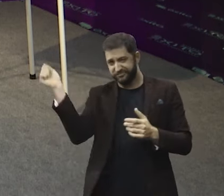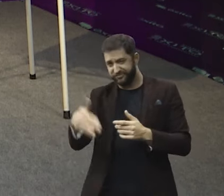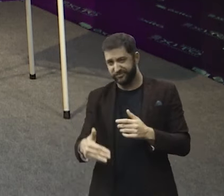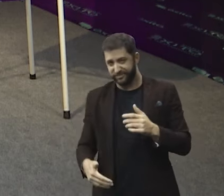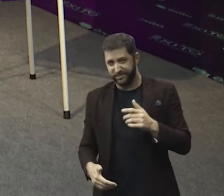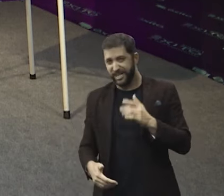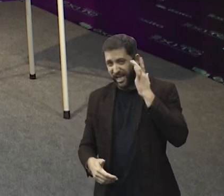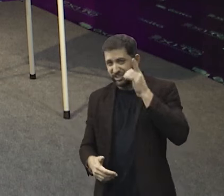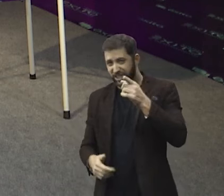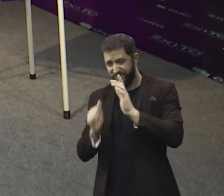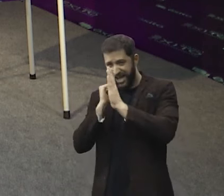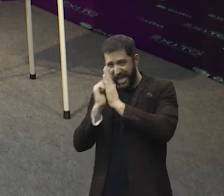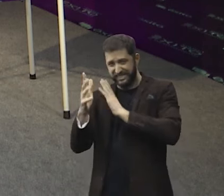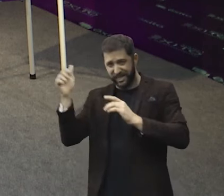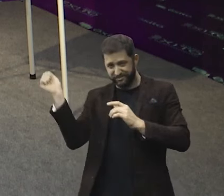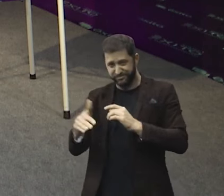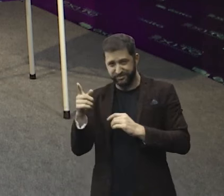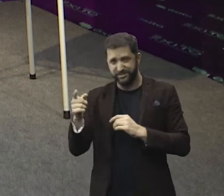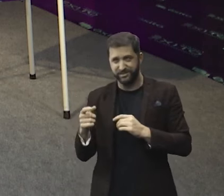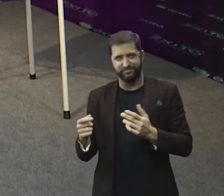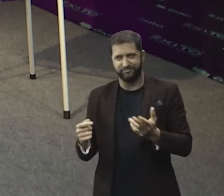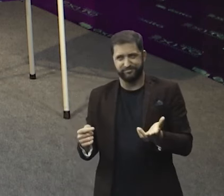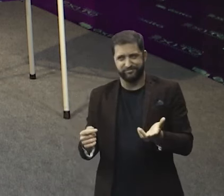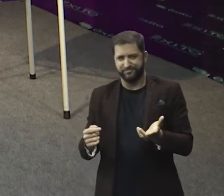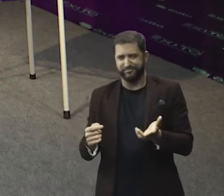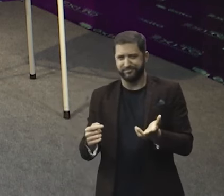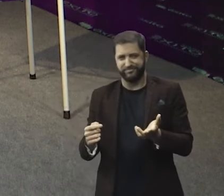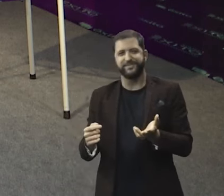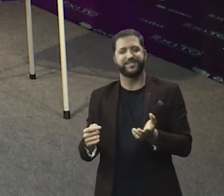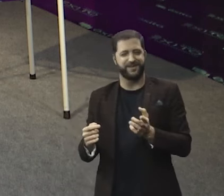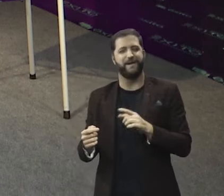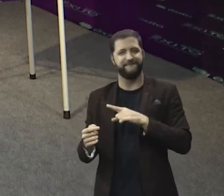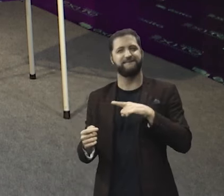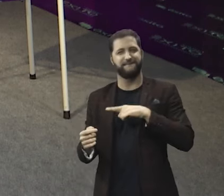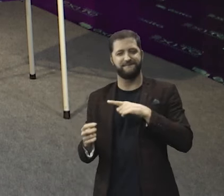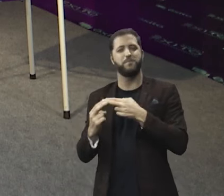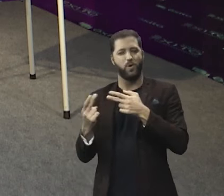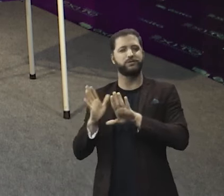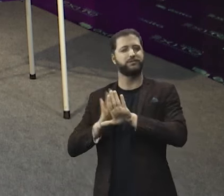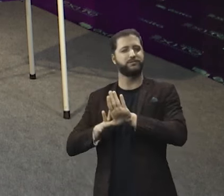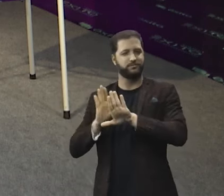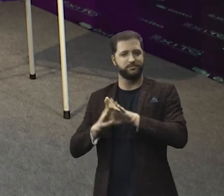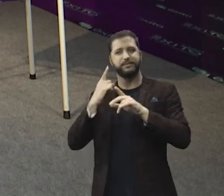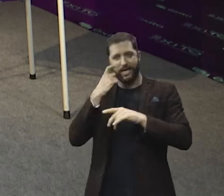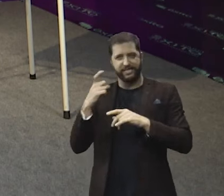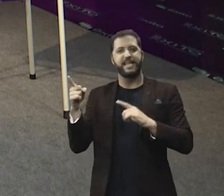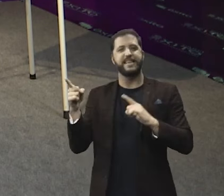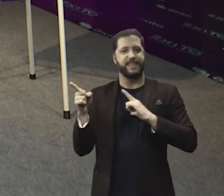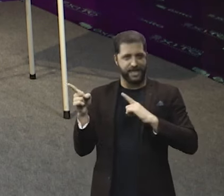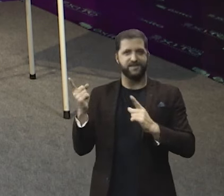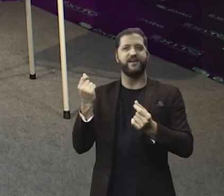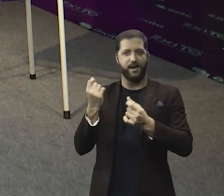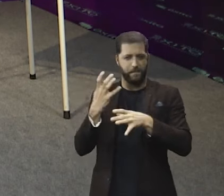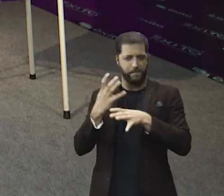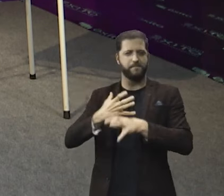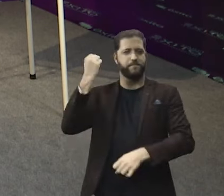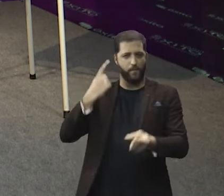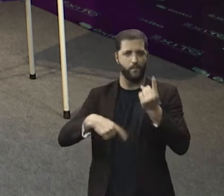pense junto comigo então é algo que realmente vai ser muito lucrativo muito surreal mas para